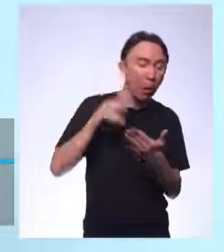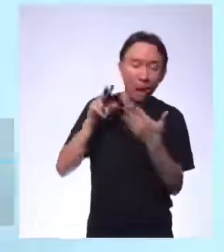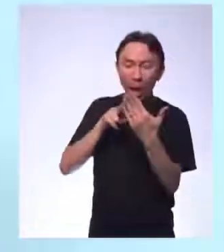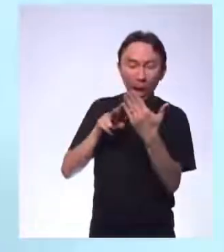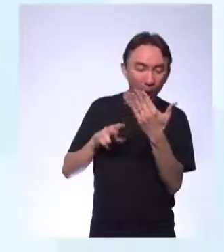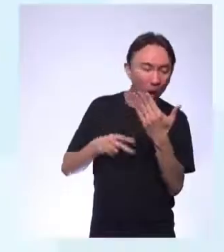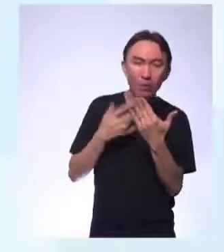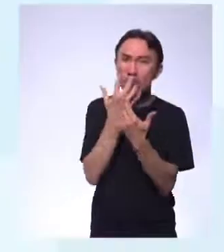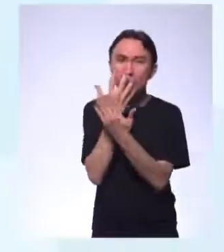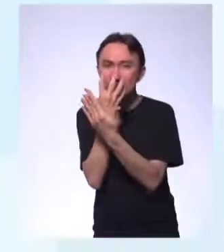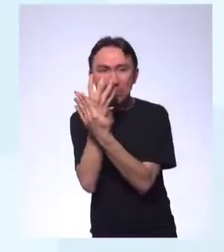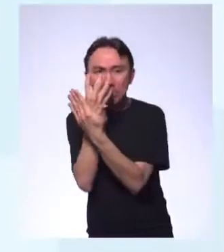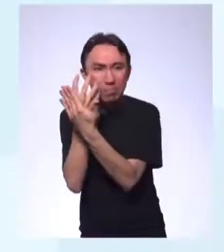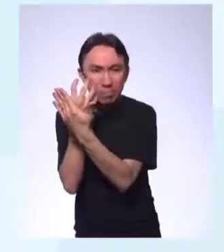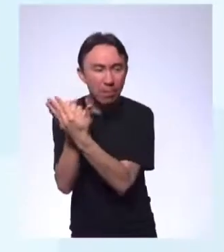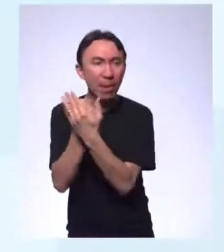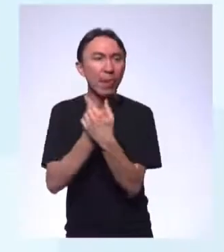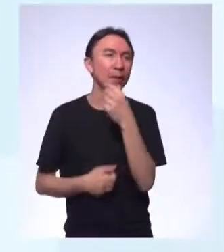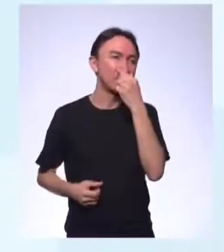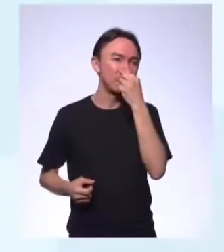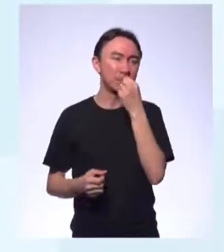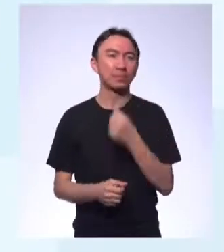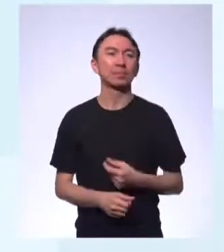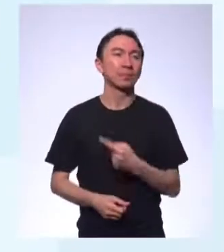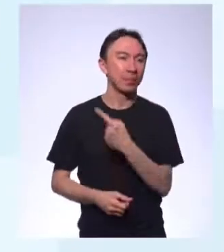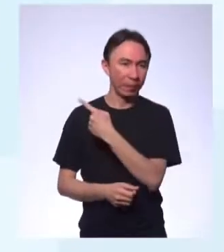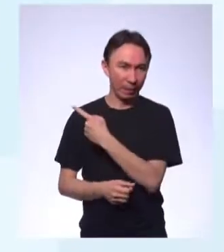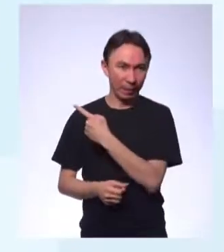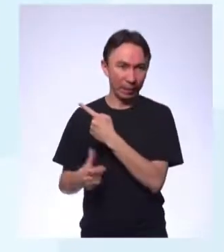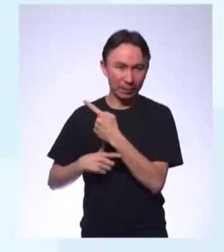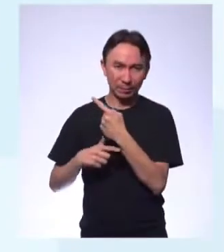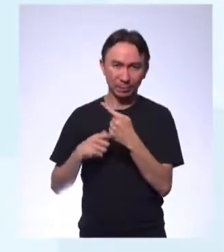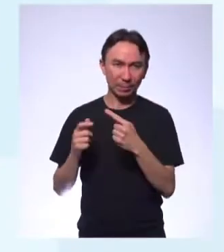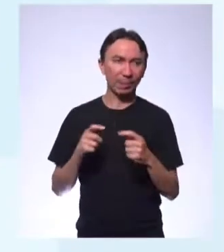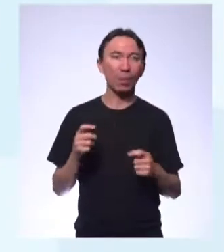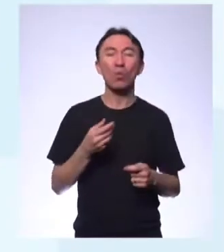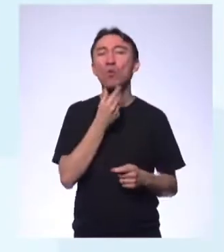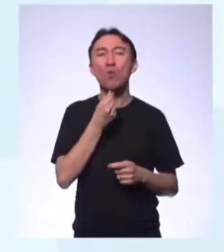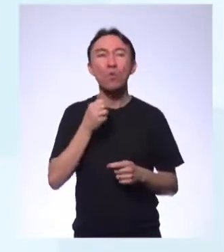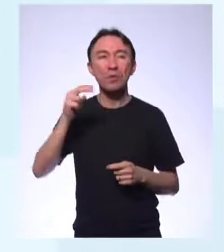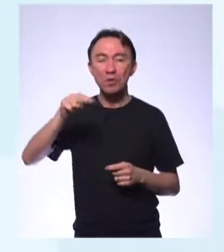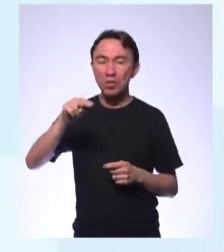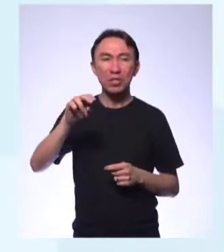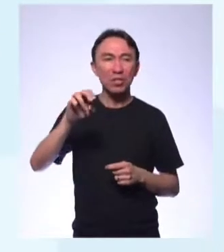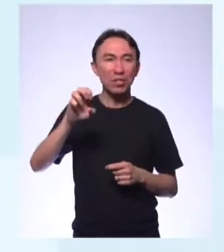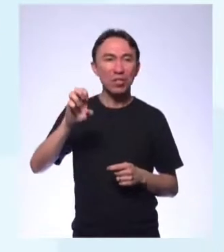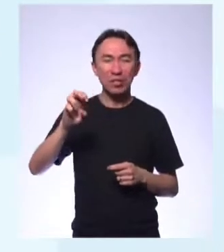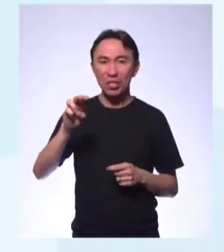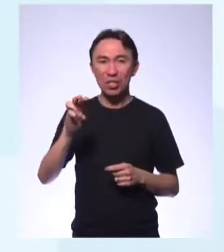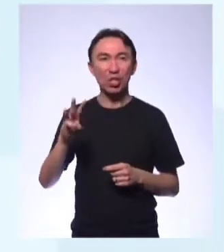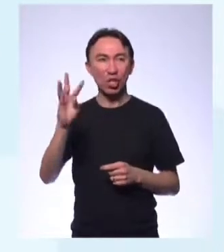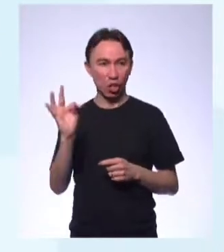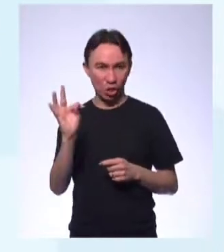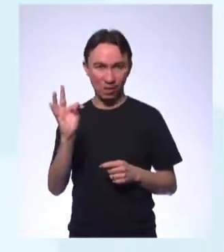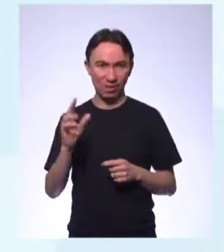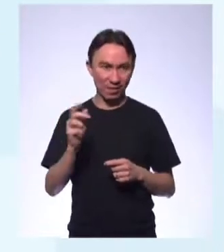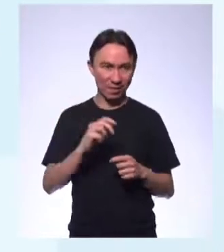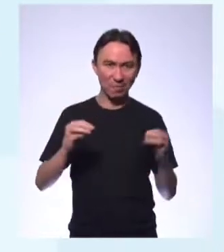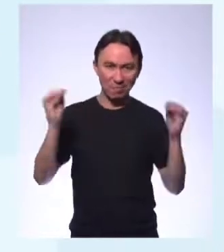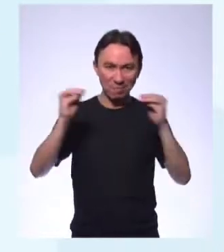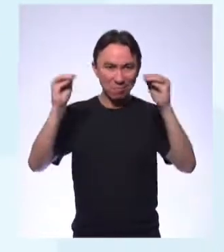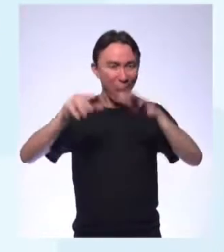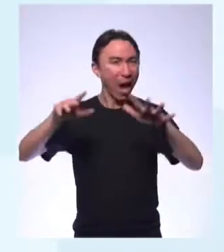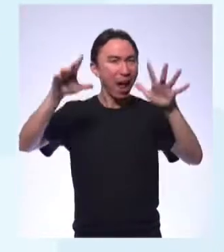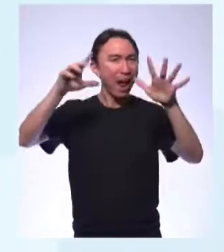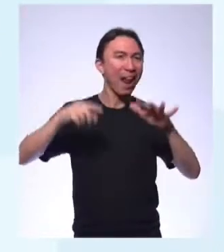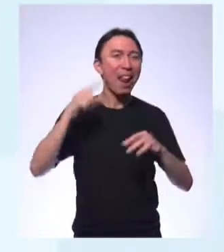pouquinho. Vamos lá. O magiozoologista Nietzsche depara-se com a cidade de Nova York sobre os